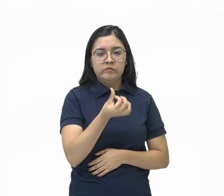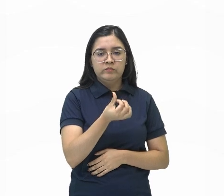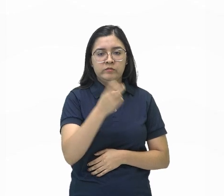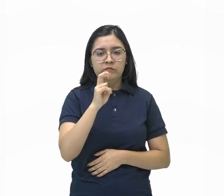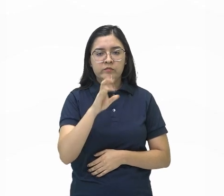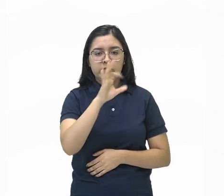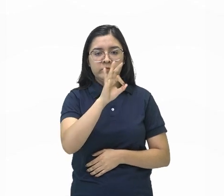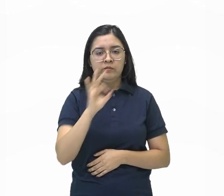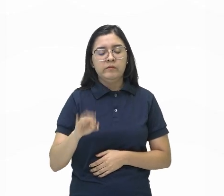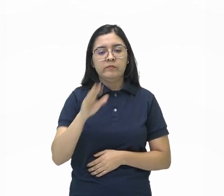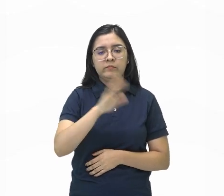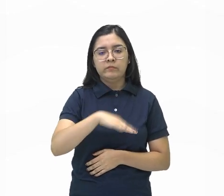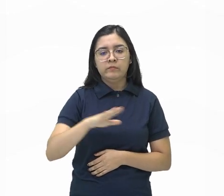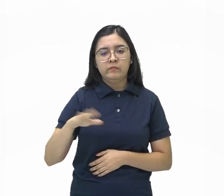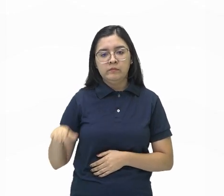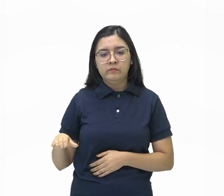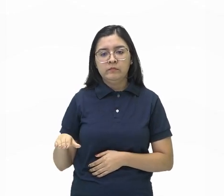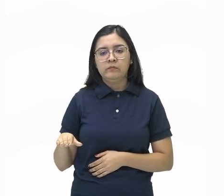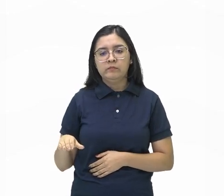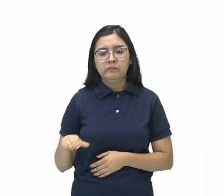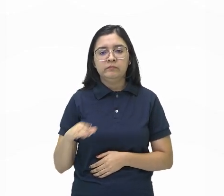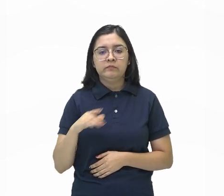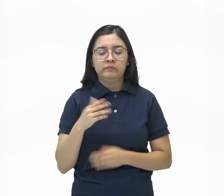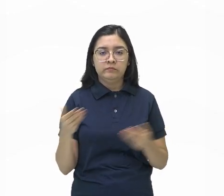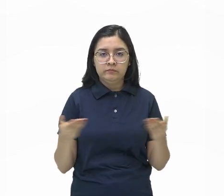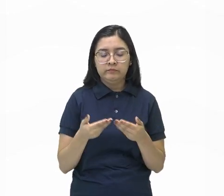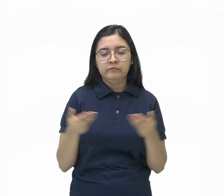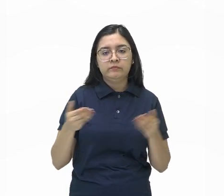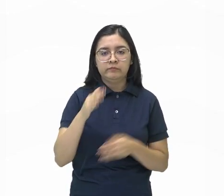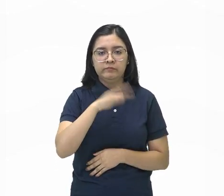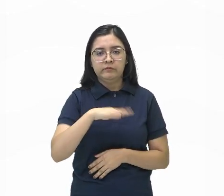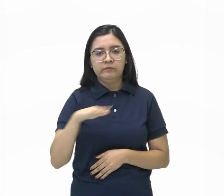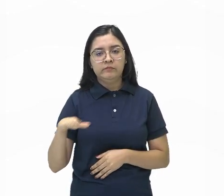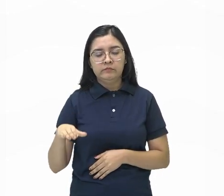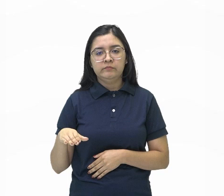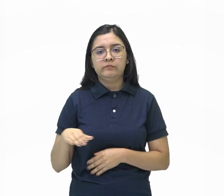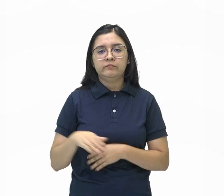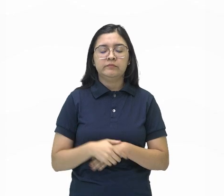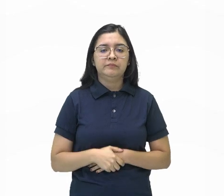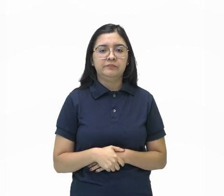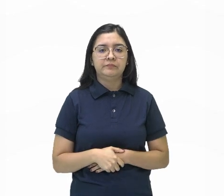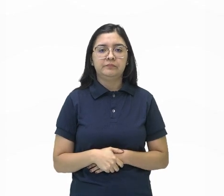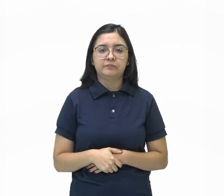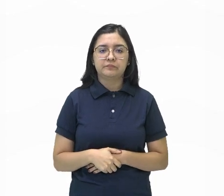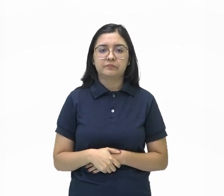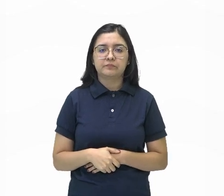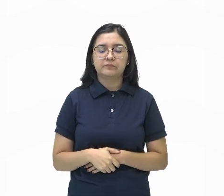60% das crianças, que são crianças hoje, né,